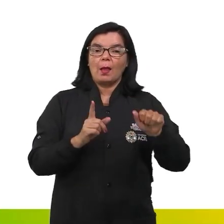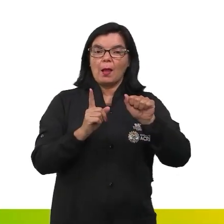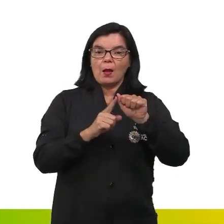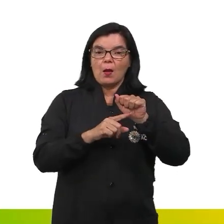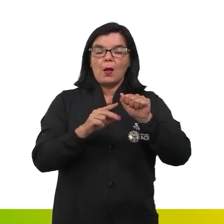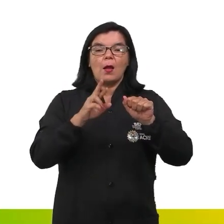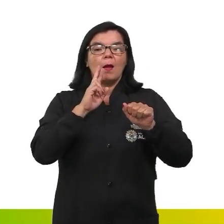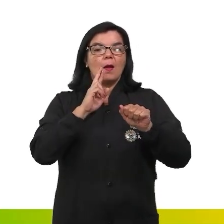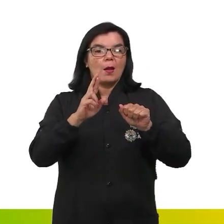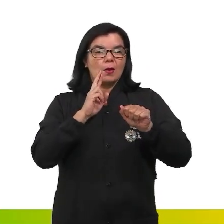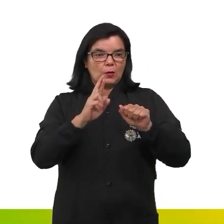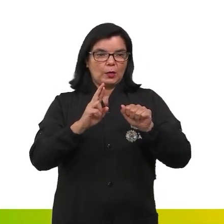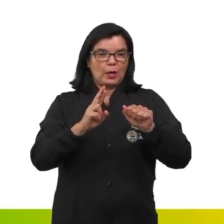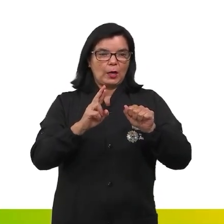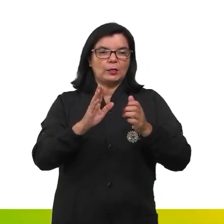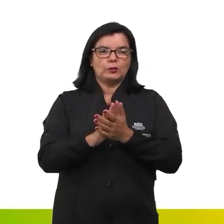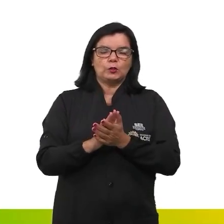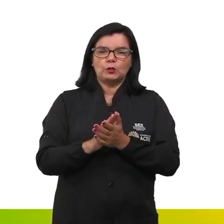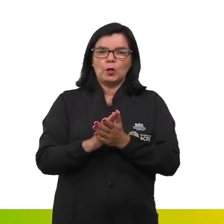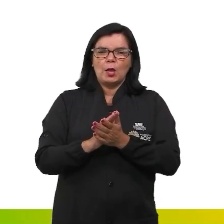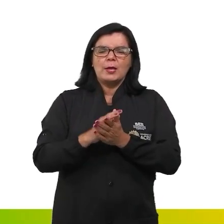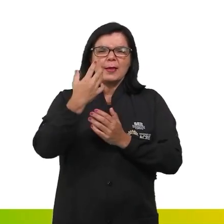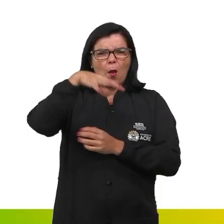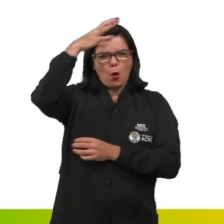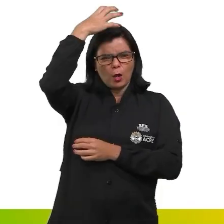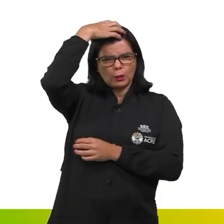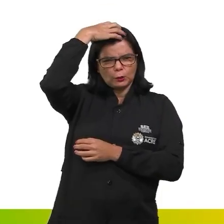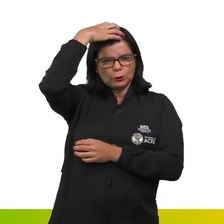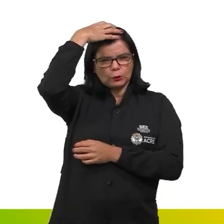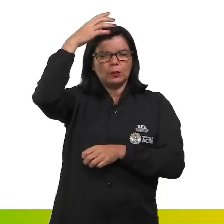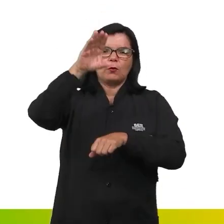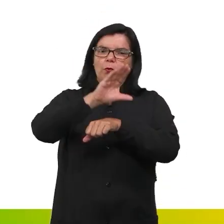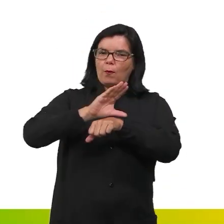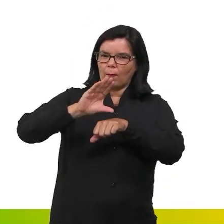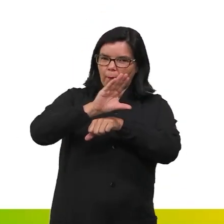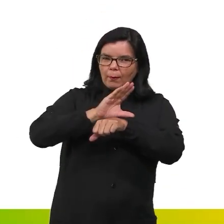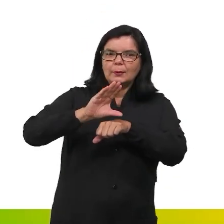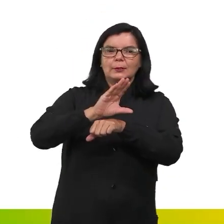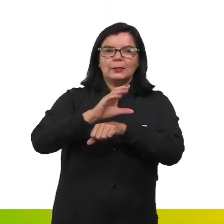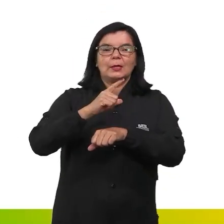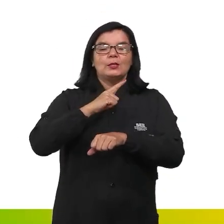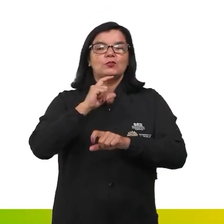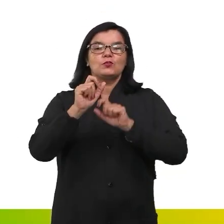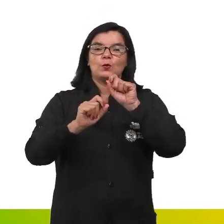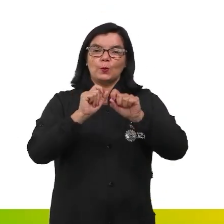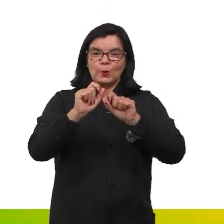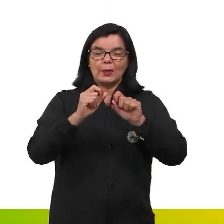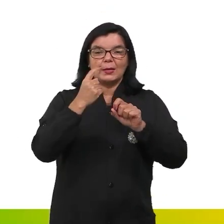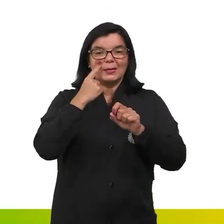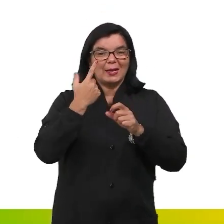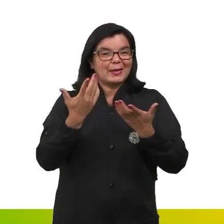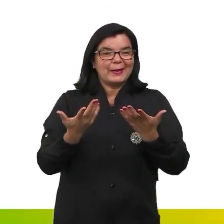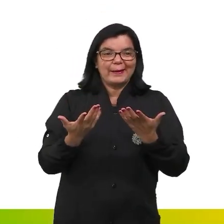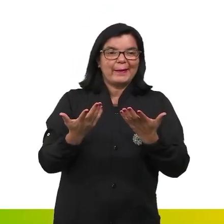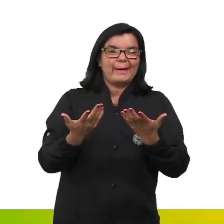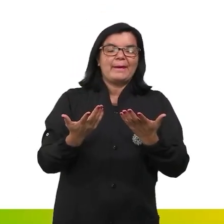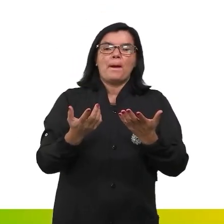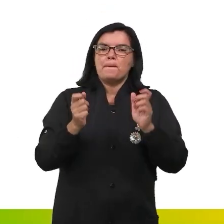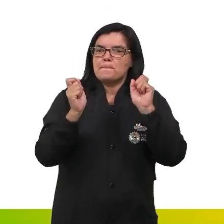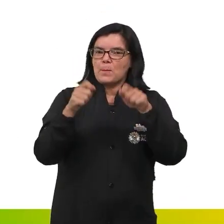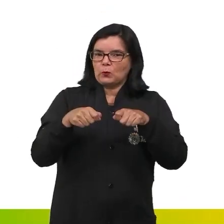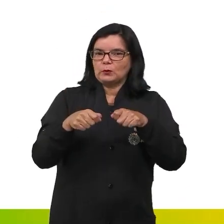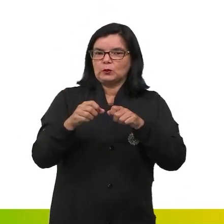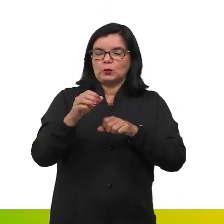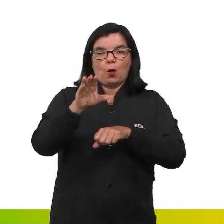resposta número 1 aqui, monarquia constitucional, monarquia, né, aquela forma que, na verdade, nenhuma monarquia pode